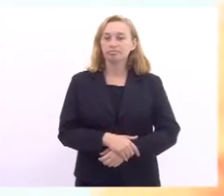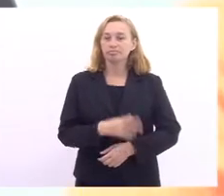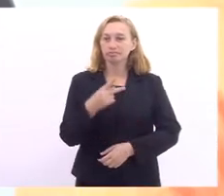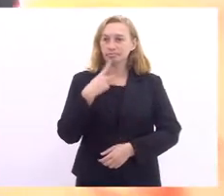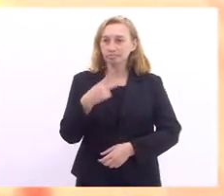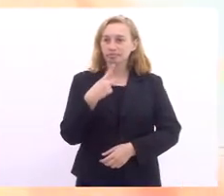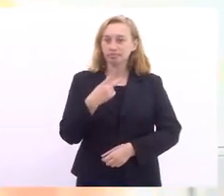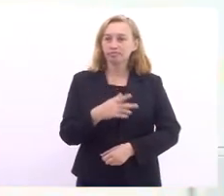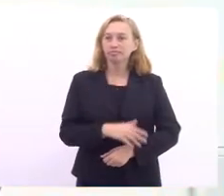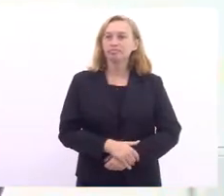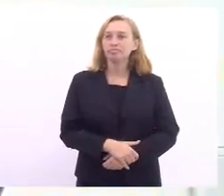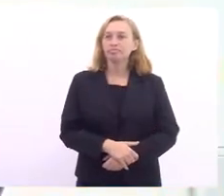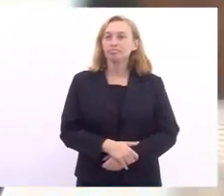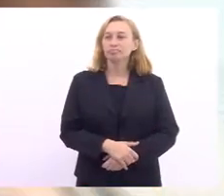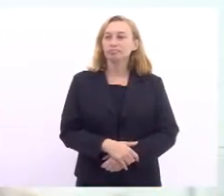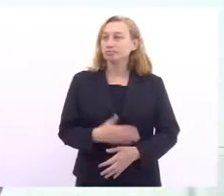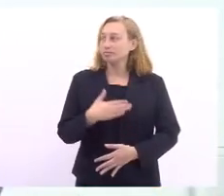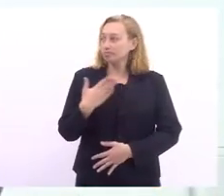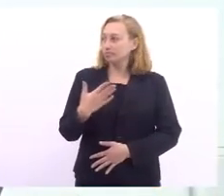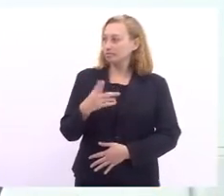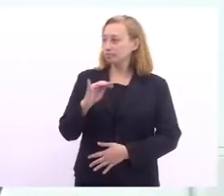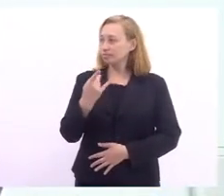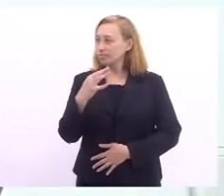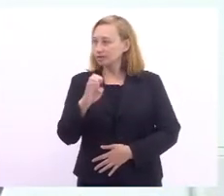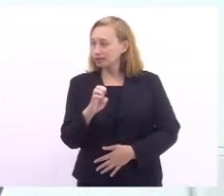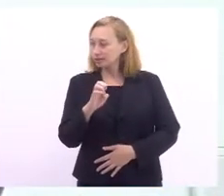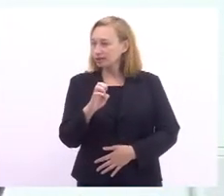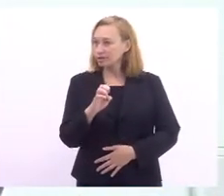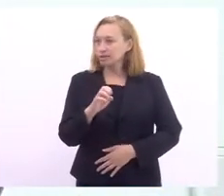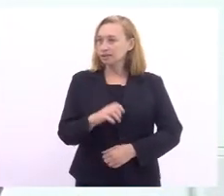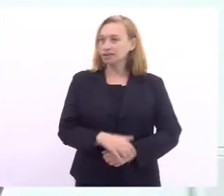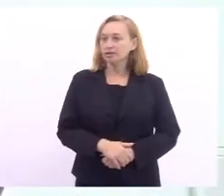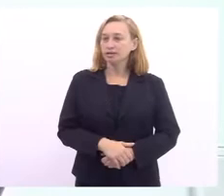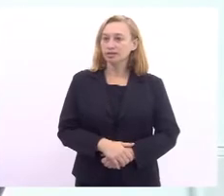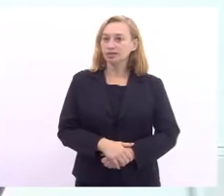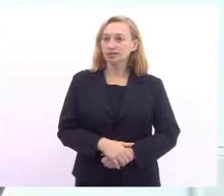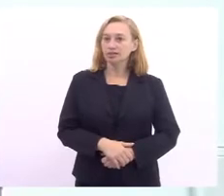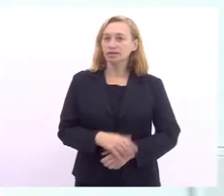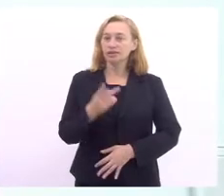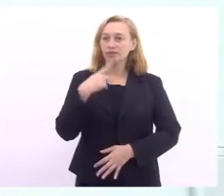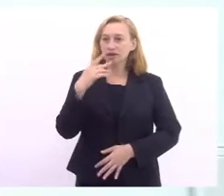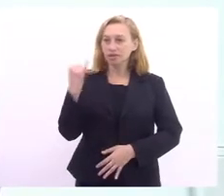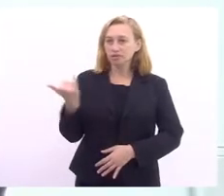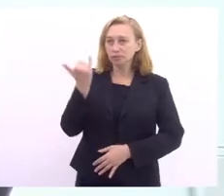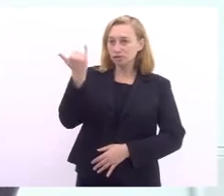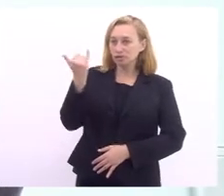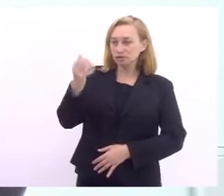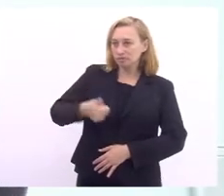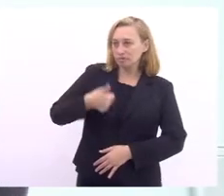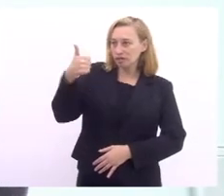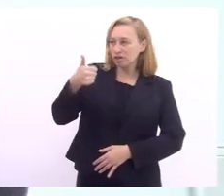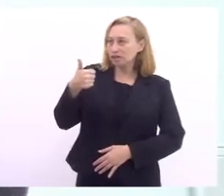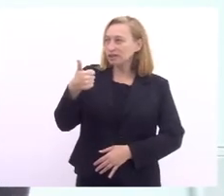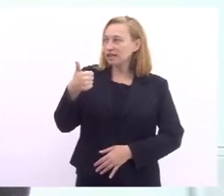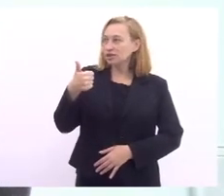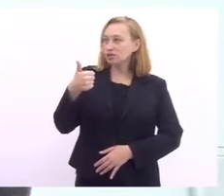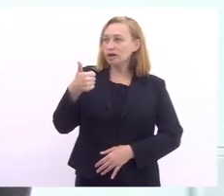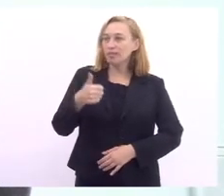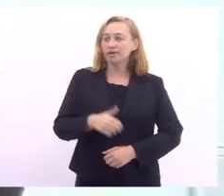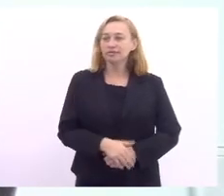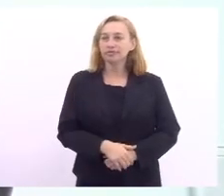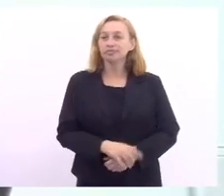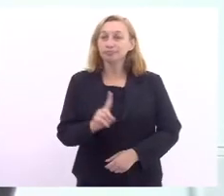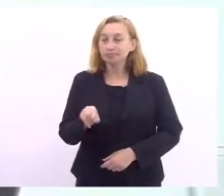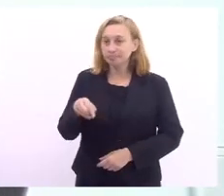intervenções não se espantem Henrique Silveira não vai fazer fala agora eu vou fazer a melhor a mais importante fala Exatamente é melhor depois